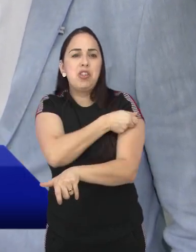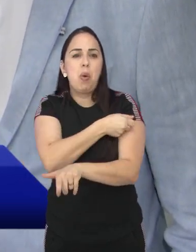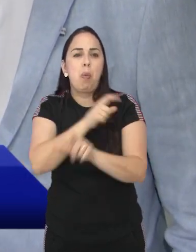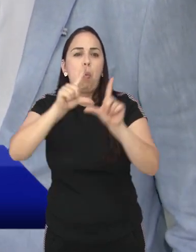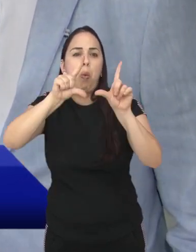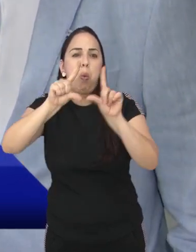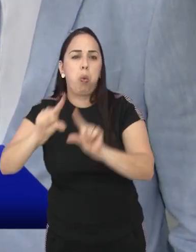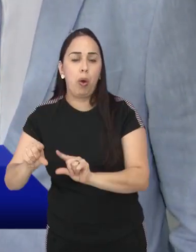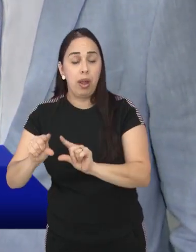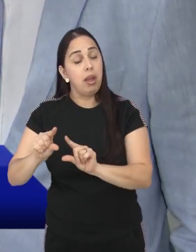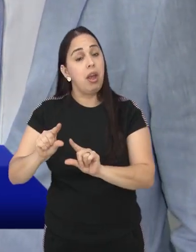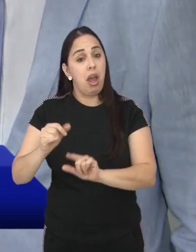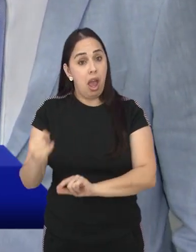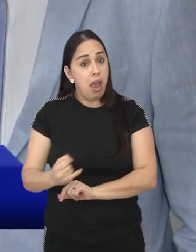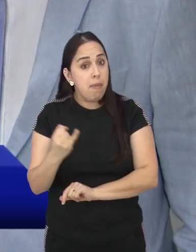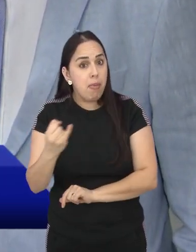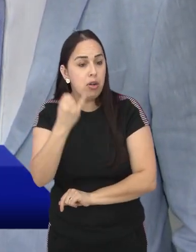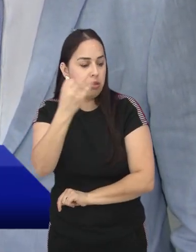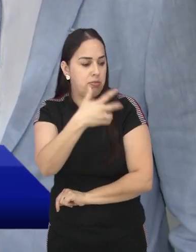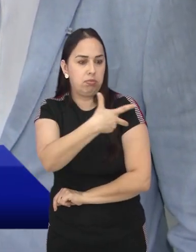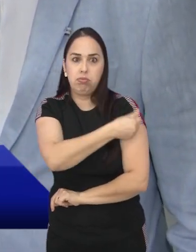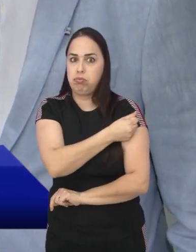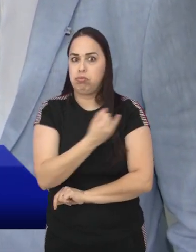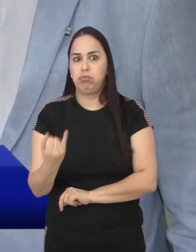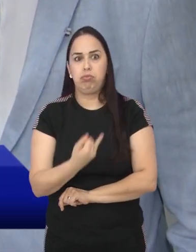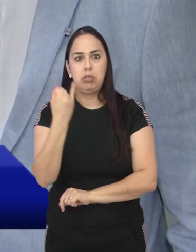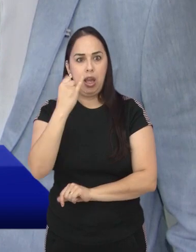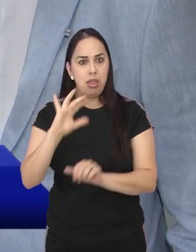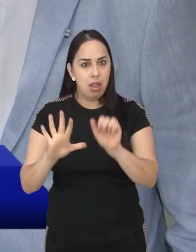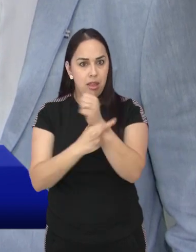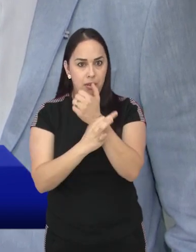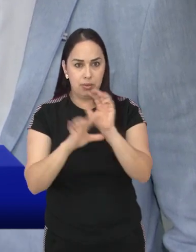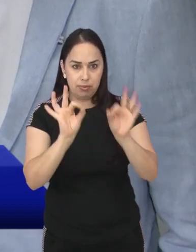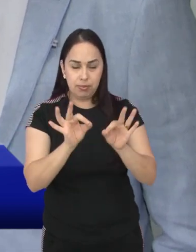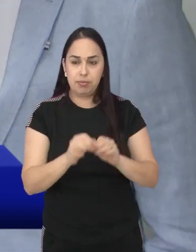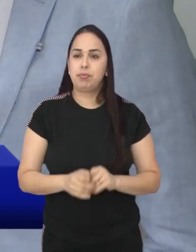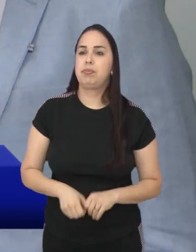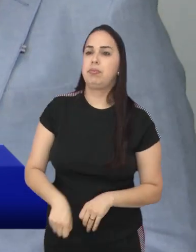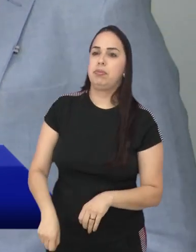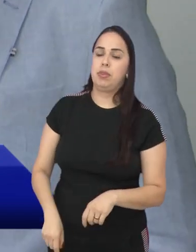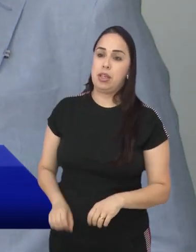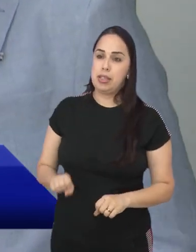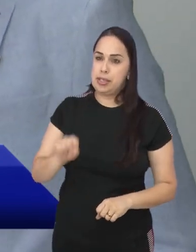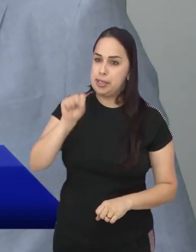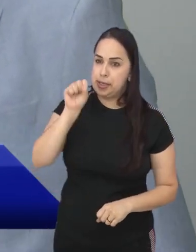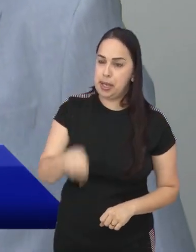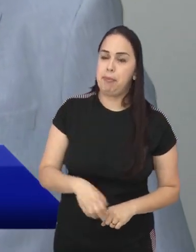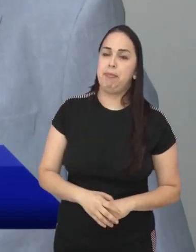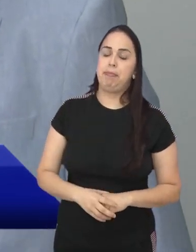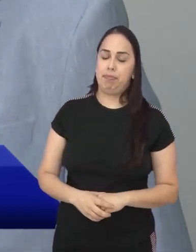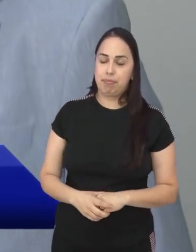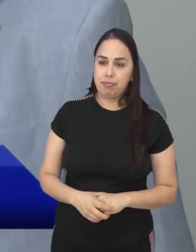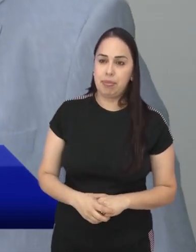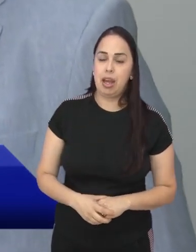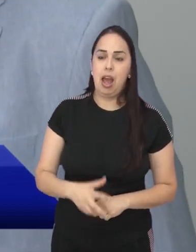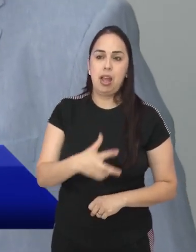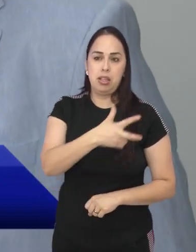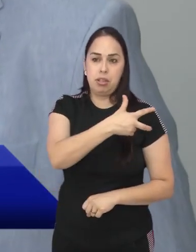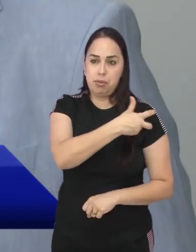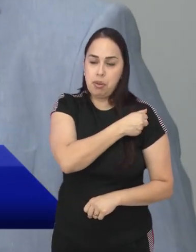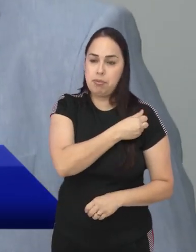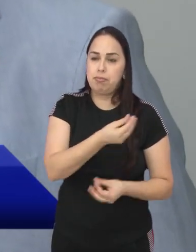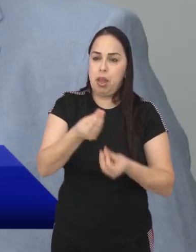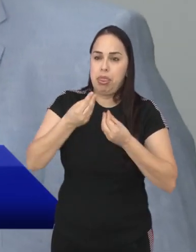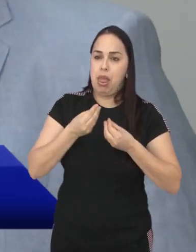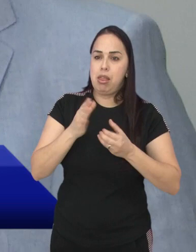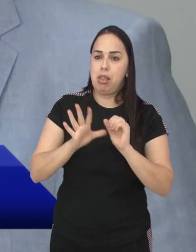vacinação é importante a gente forçar que elas são essenciais e seguras não é mesmo sem dúvida a vacina ela